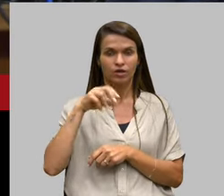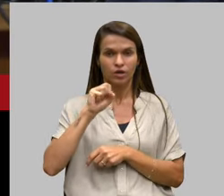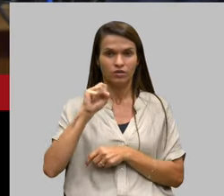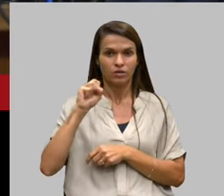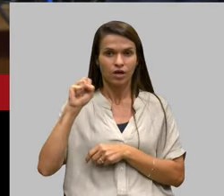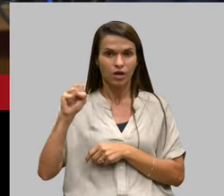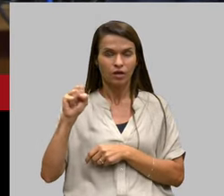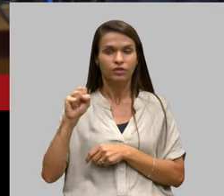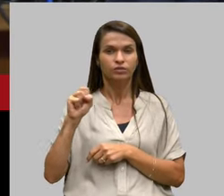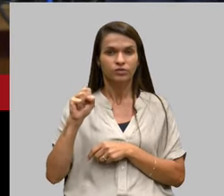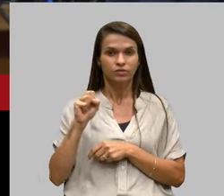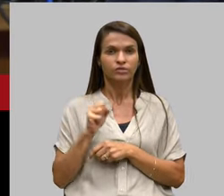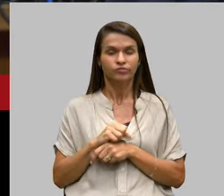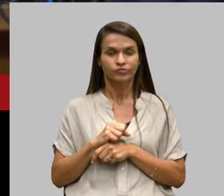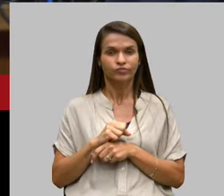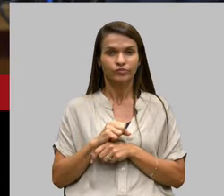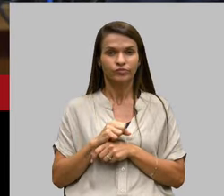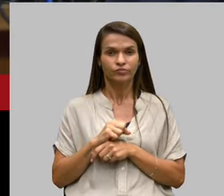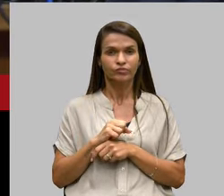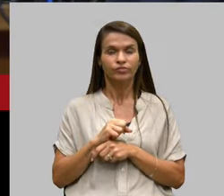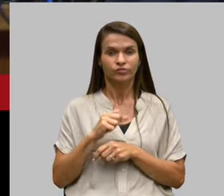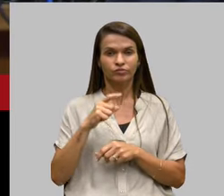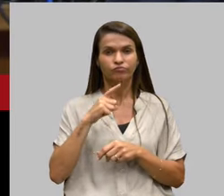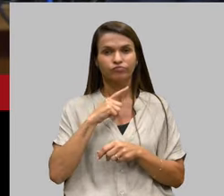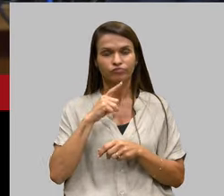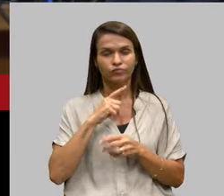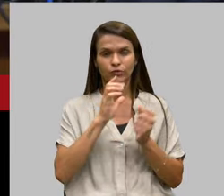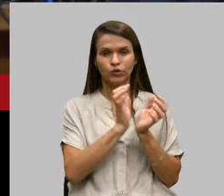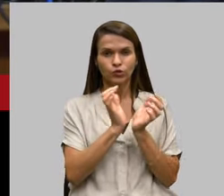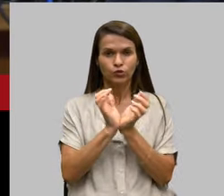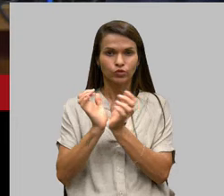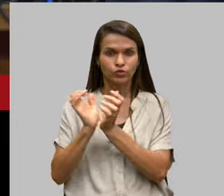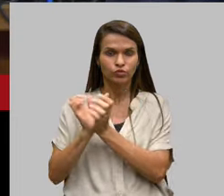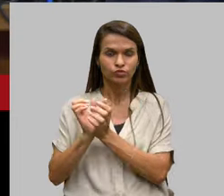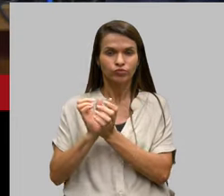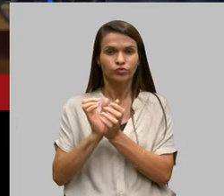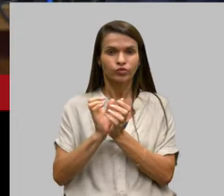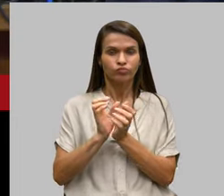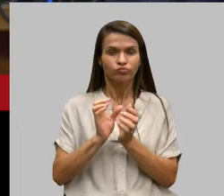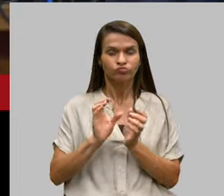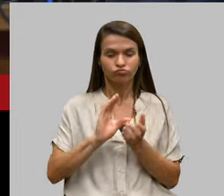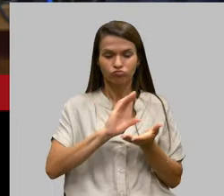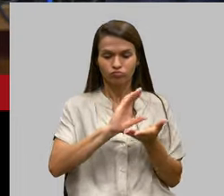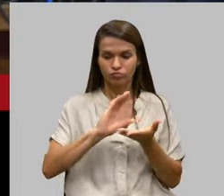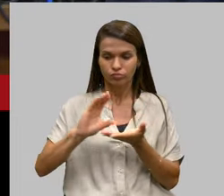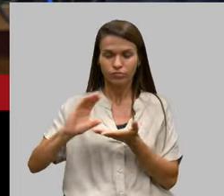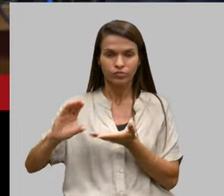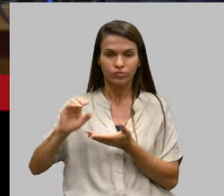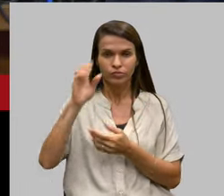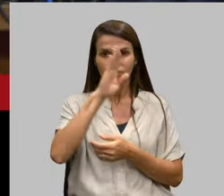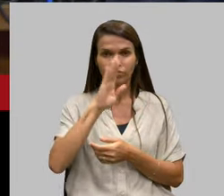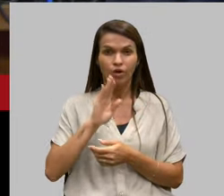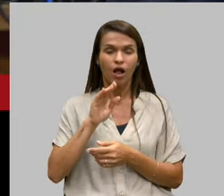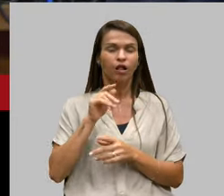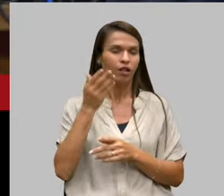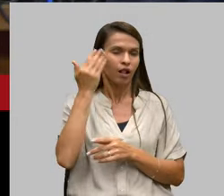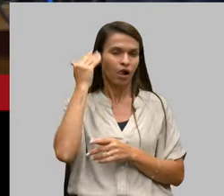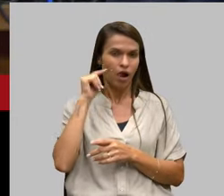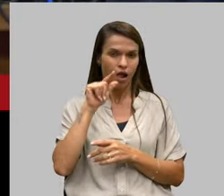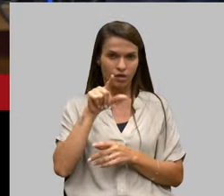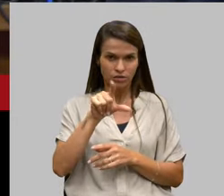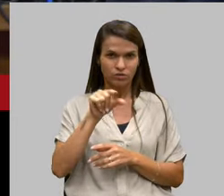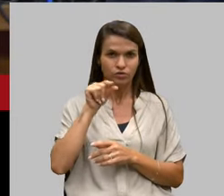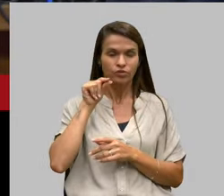eh por INSS ter agências ter eh distribuição em todo o território nacional na época foi essa opção mas nos parece